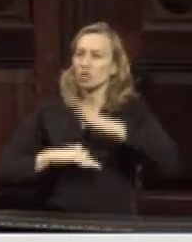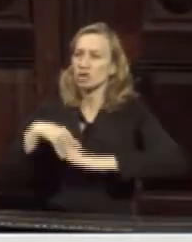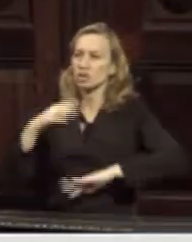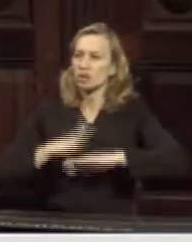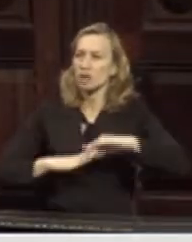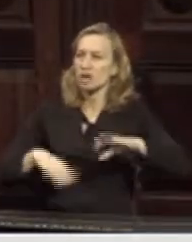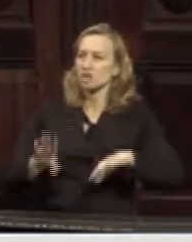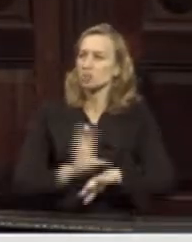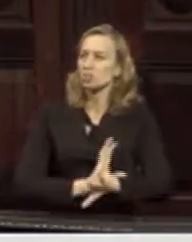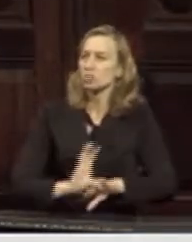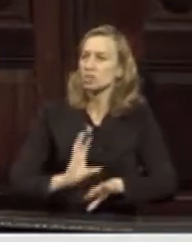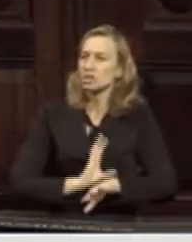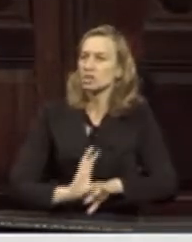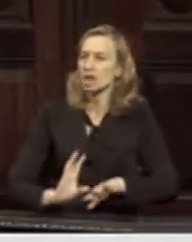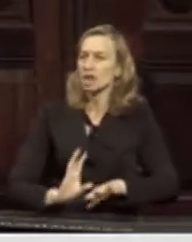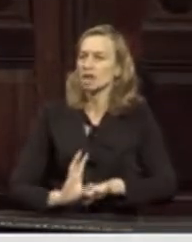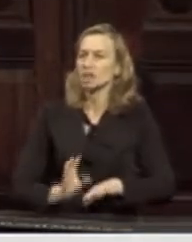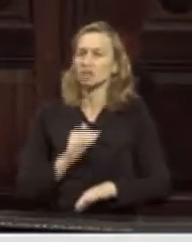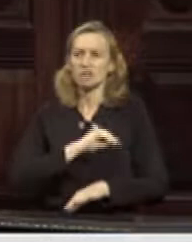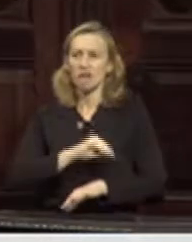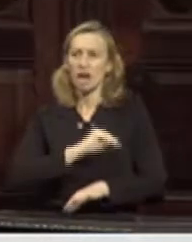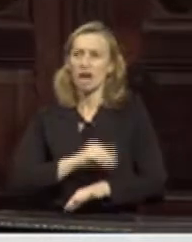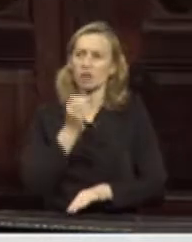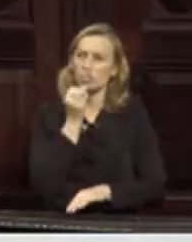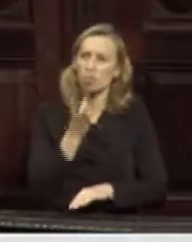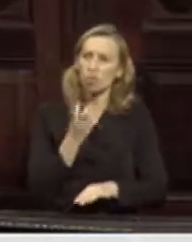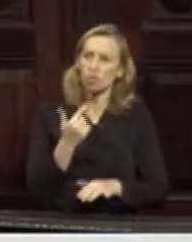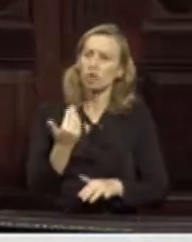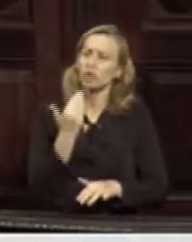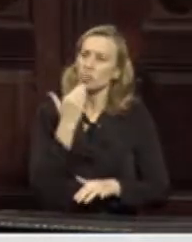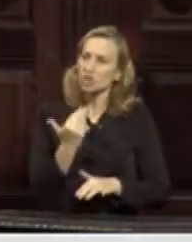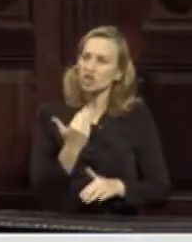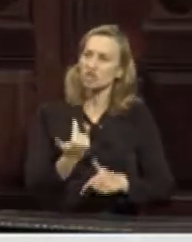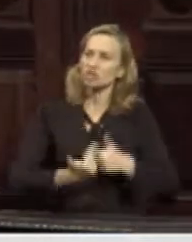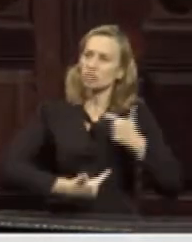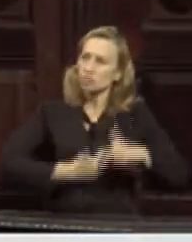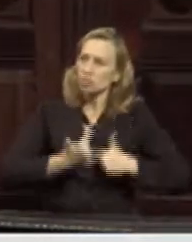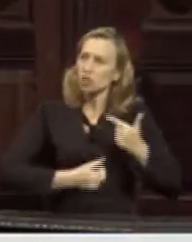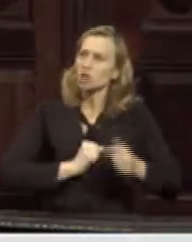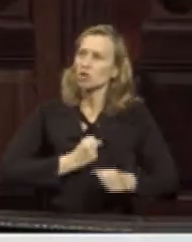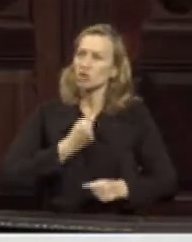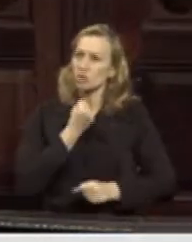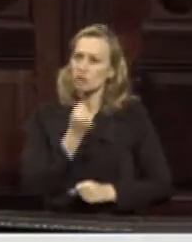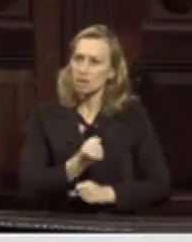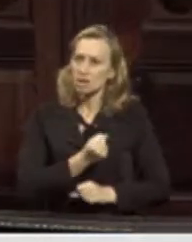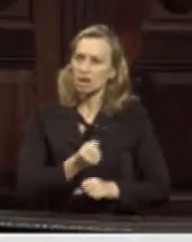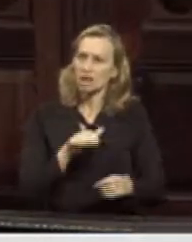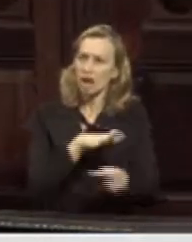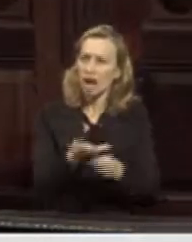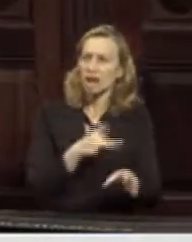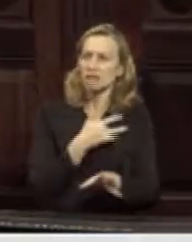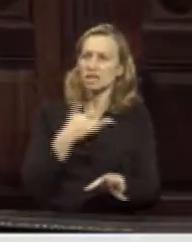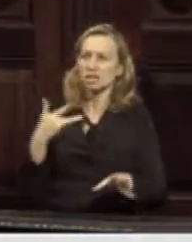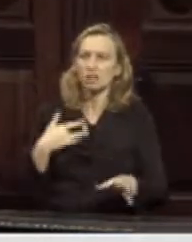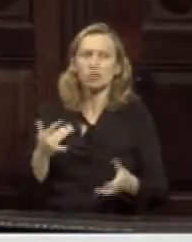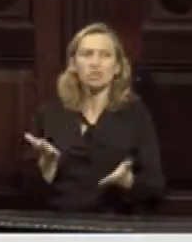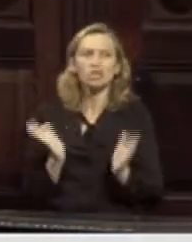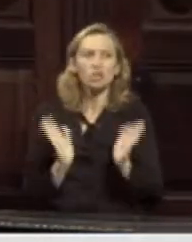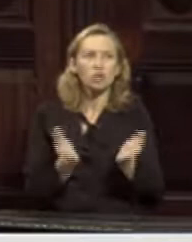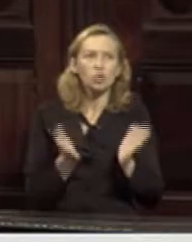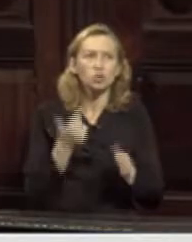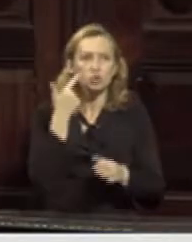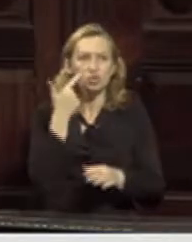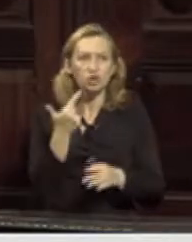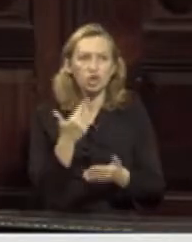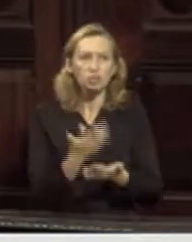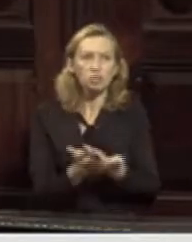de cargos, carreiras e salários, como estão reivindicando os servidores da saúde que acabam de ser apunhalados com os